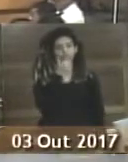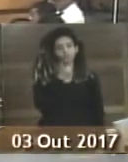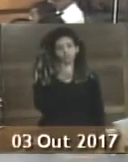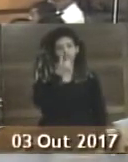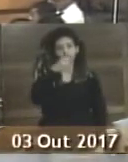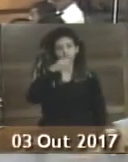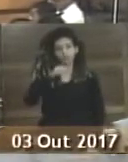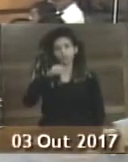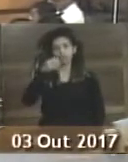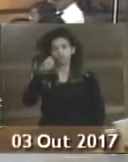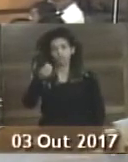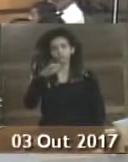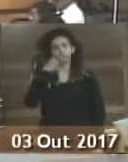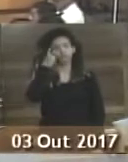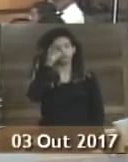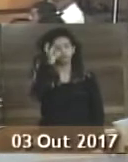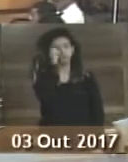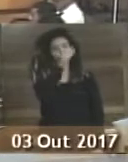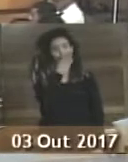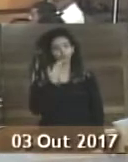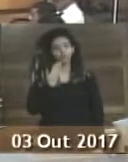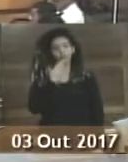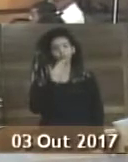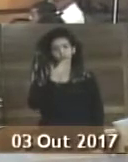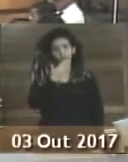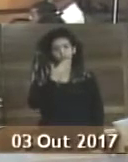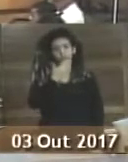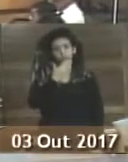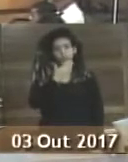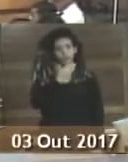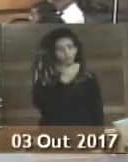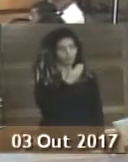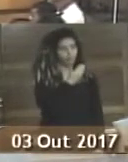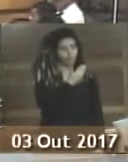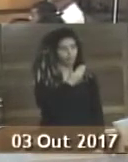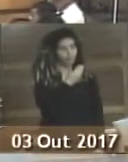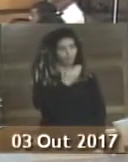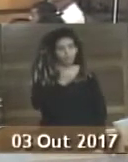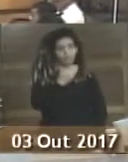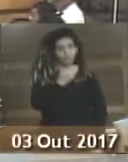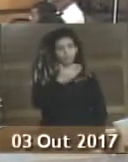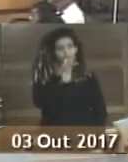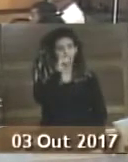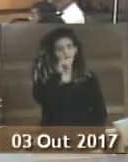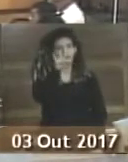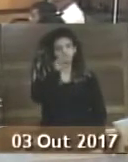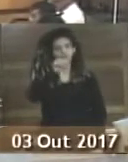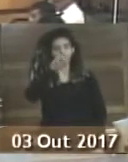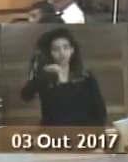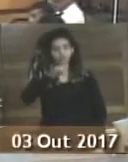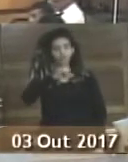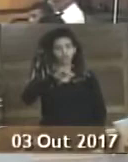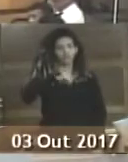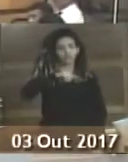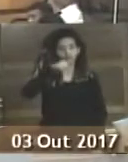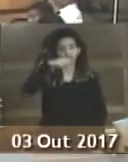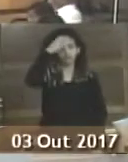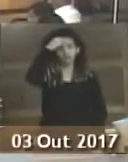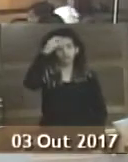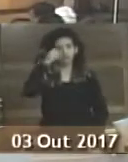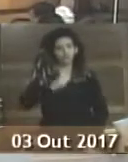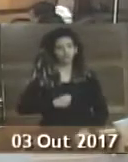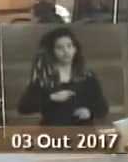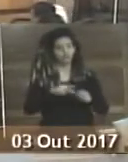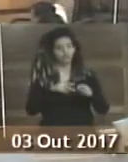número 1096/17, autor vereador Tite Brasil, solicitando ao Instituto do Patrimônio Histórico e Artístico Nacional, IFAM, informações se há no município um cronograma de